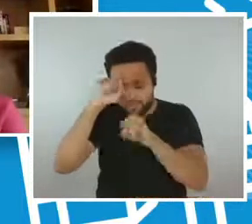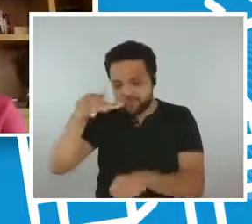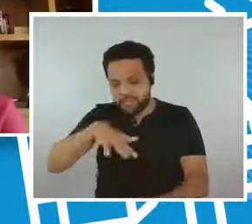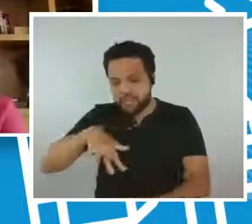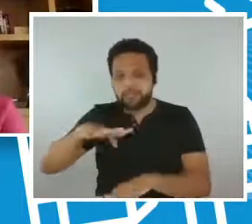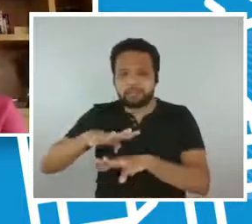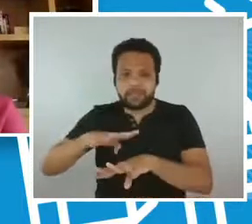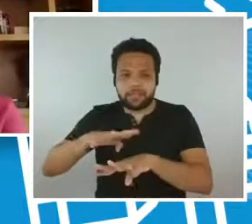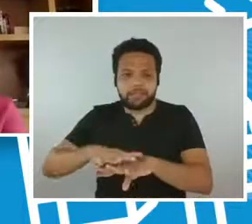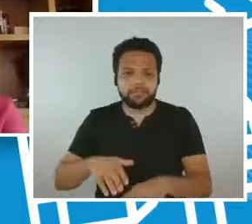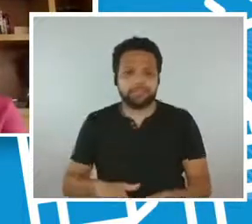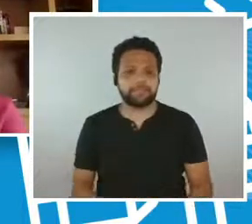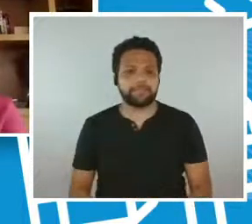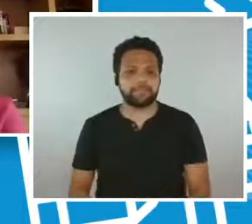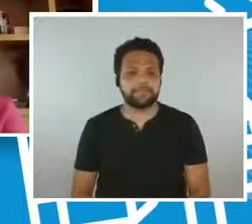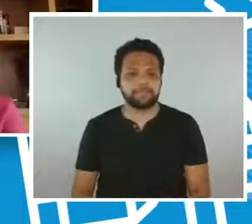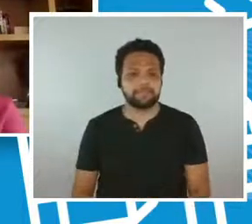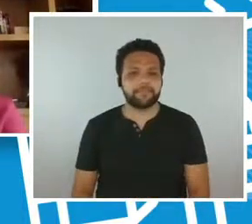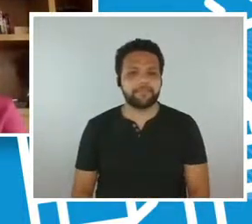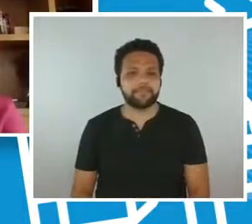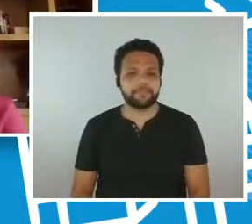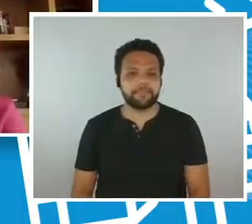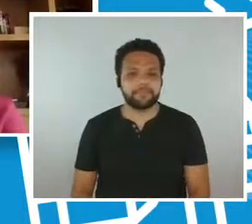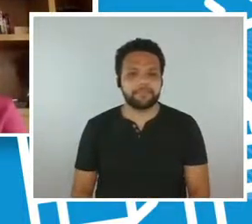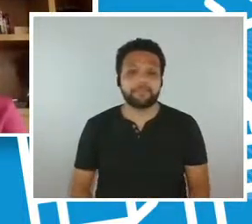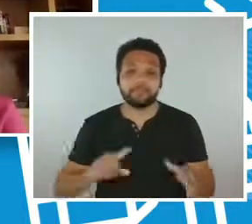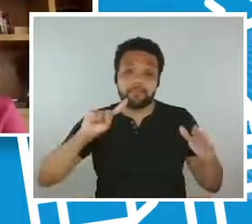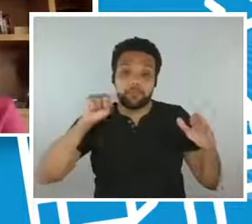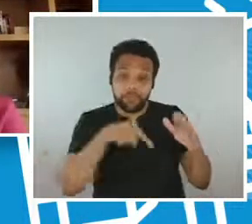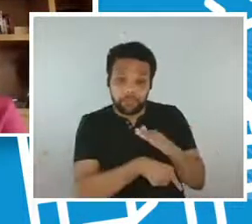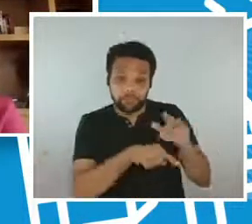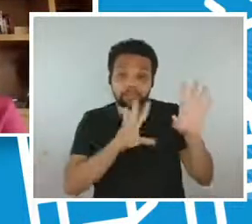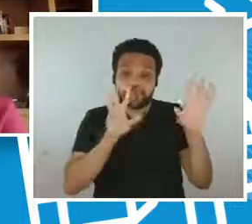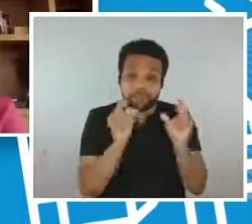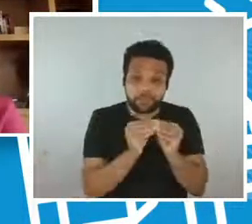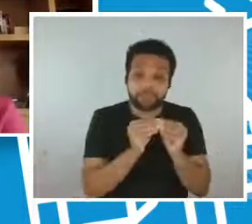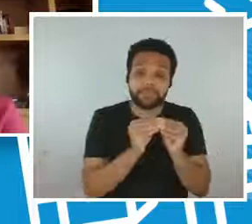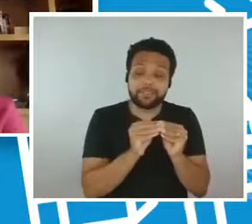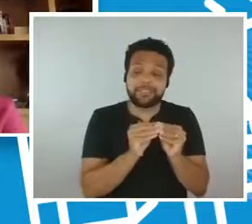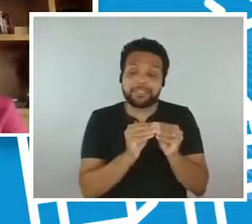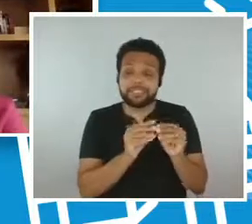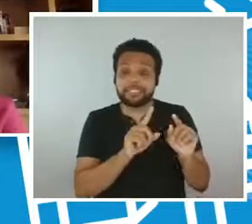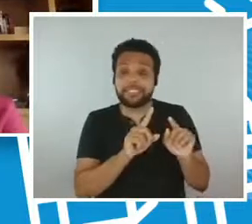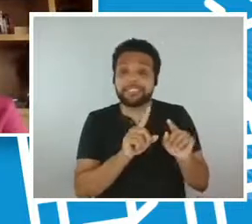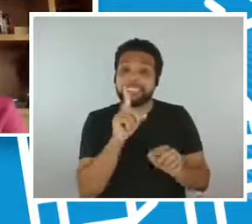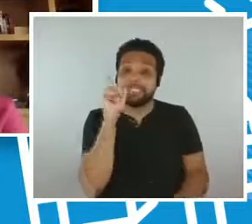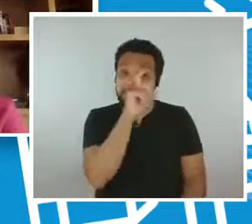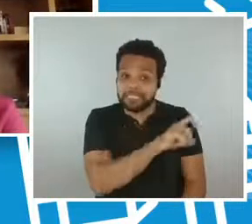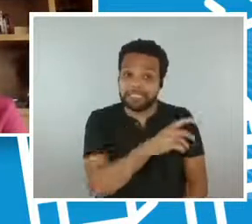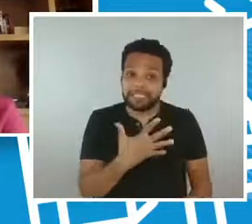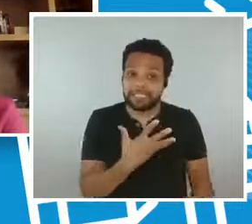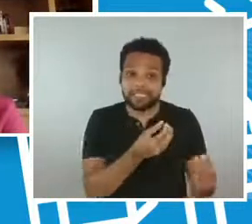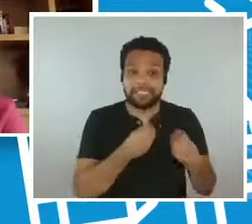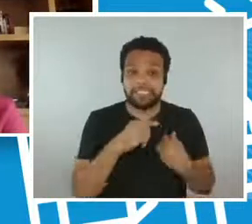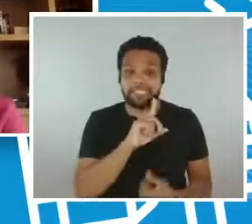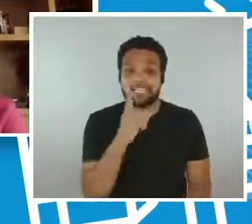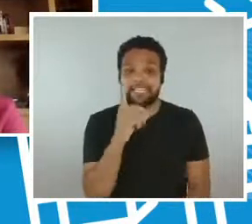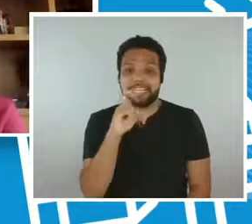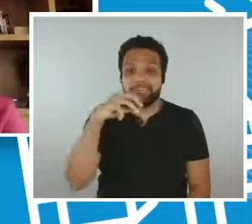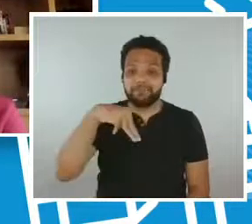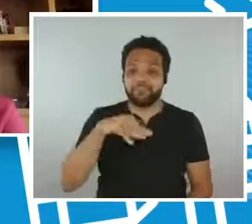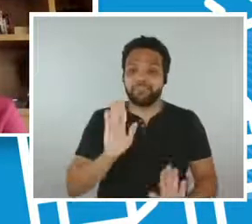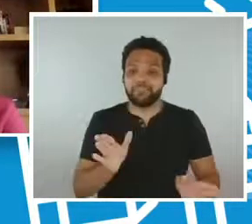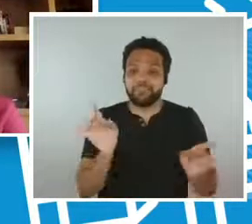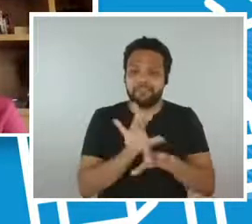Então, ser profundo, mas ser breve, né? Então, é um desafio, assim como os 15 minutos que eu tive. Então, vamos lá. A gente fez